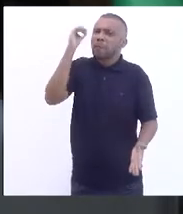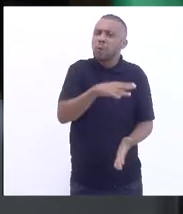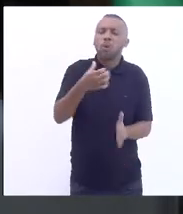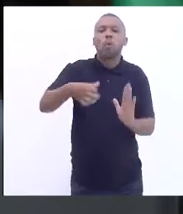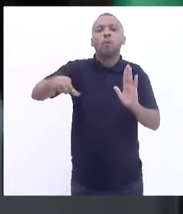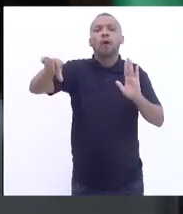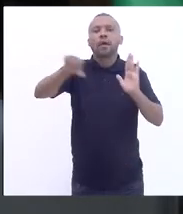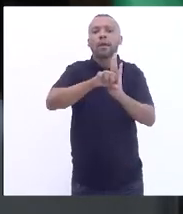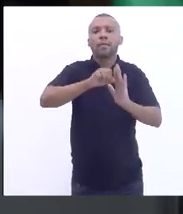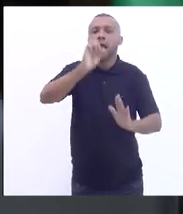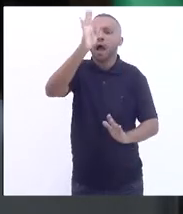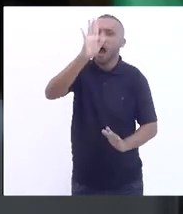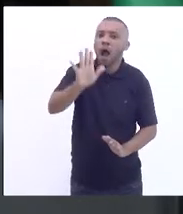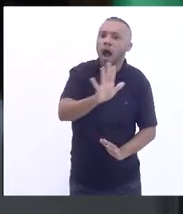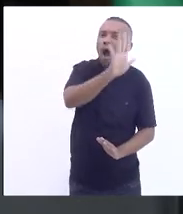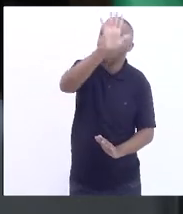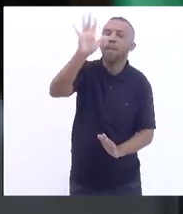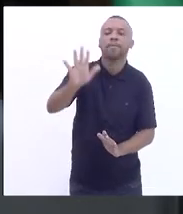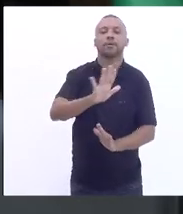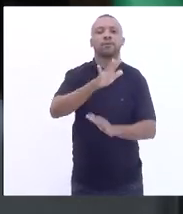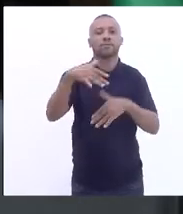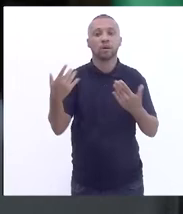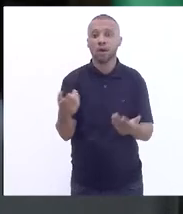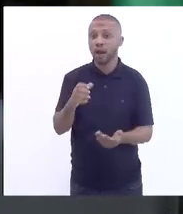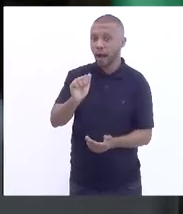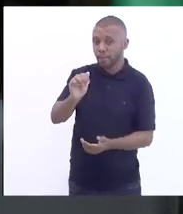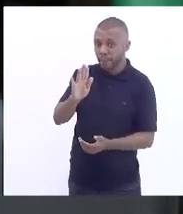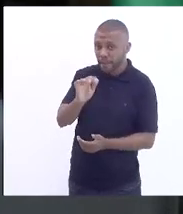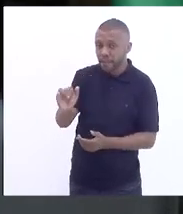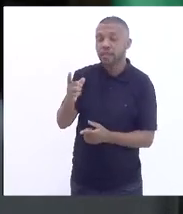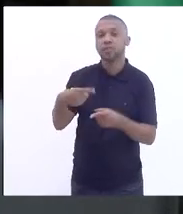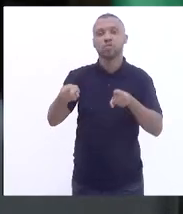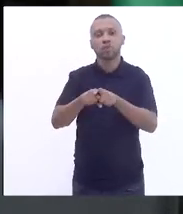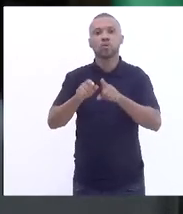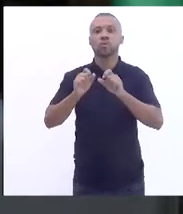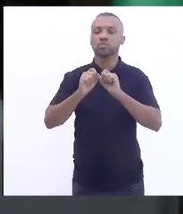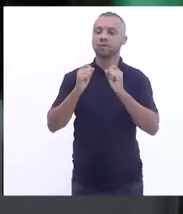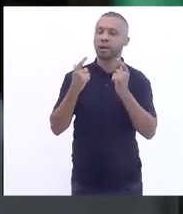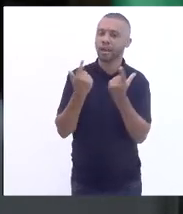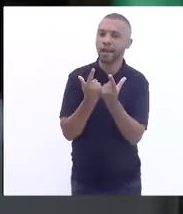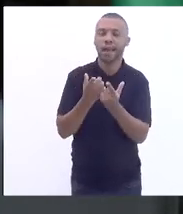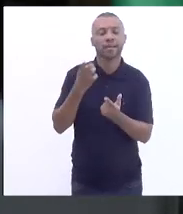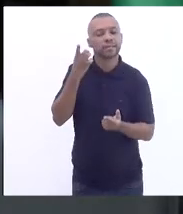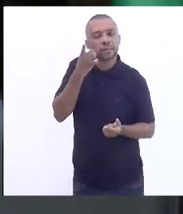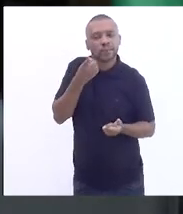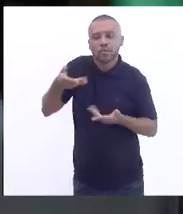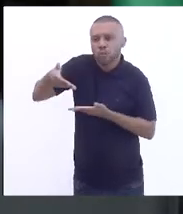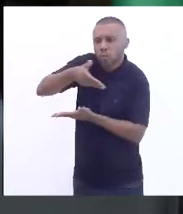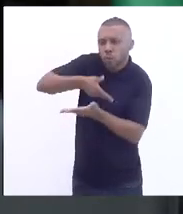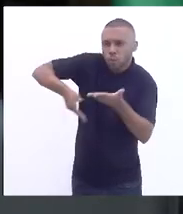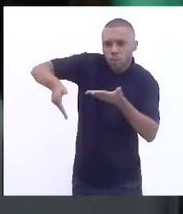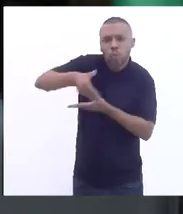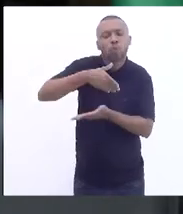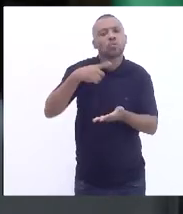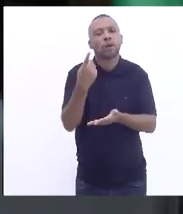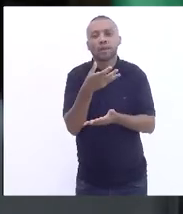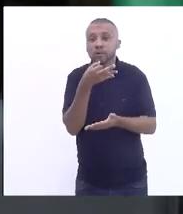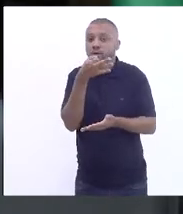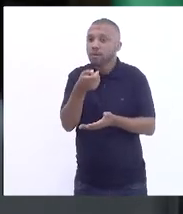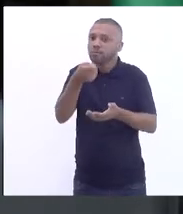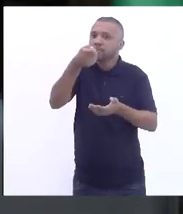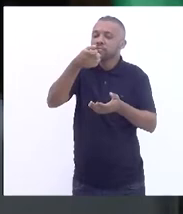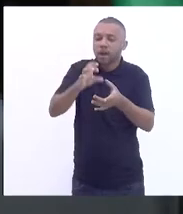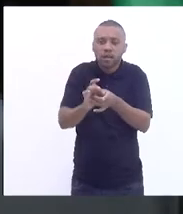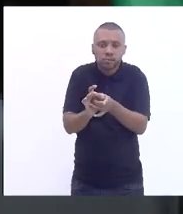criminoso a nação tão AB junto com a Assembleia junto com os deputados e o deputado colocamos à